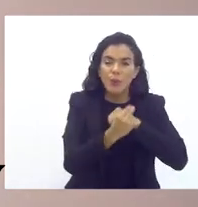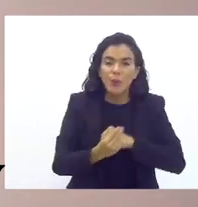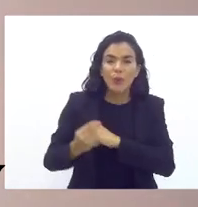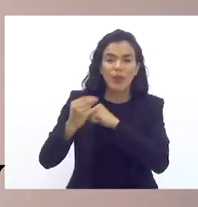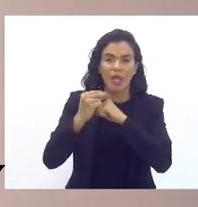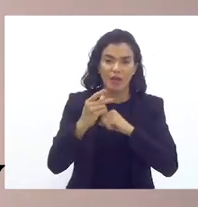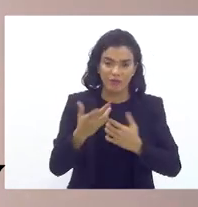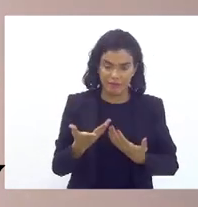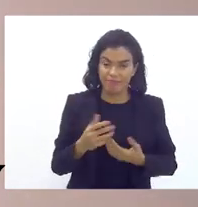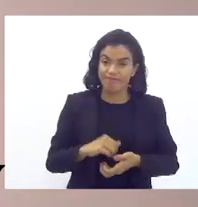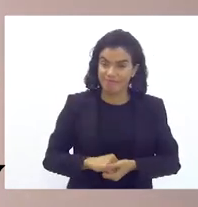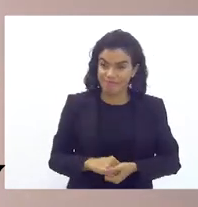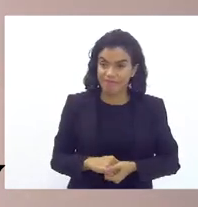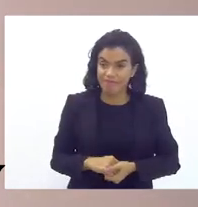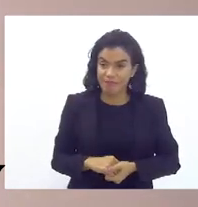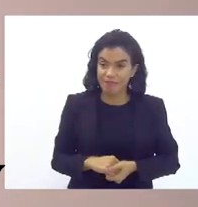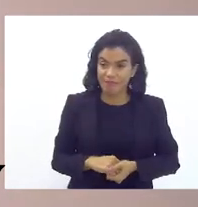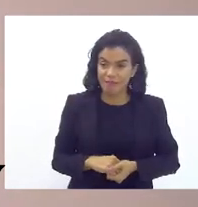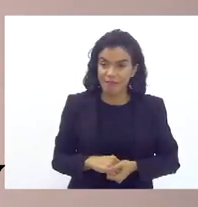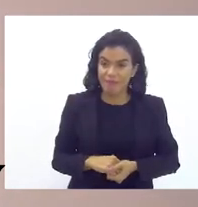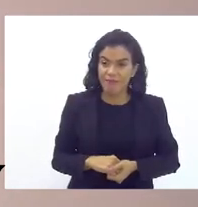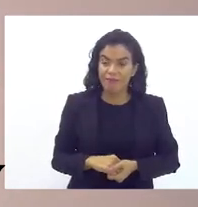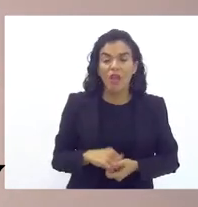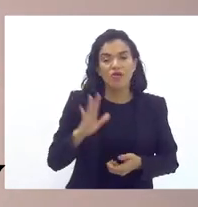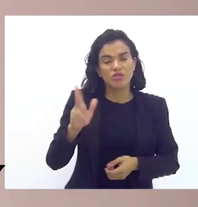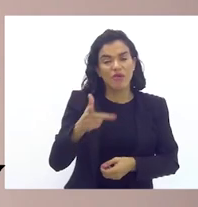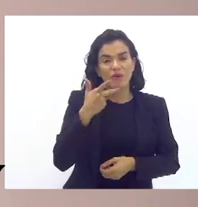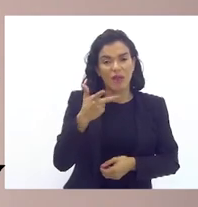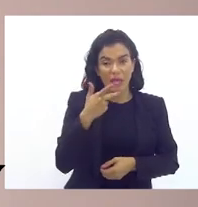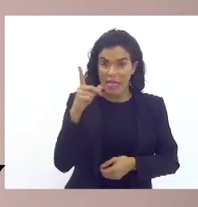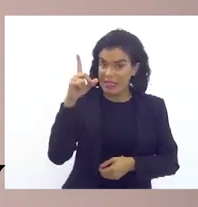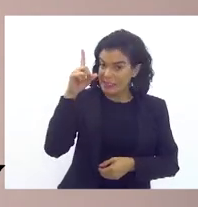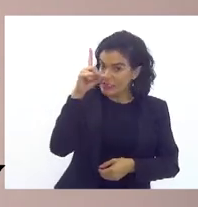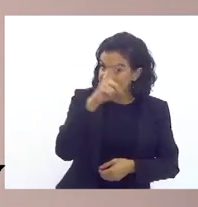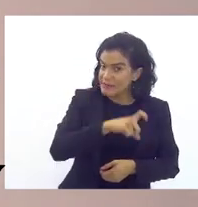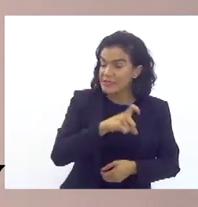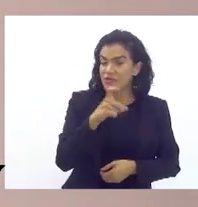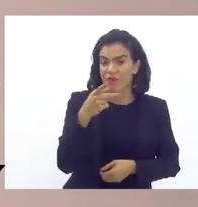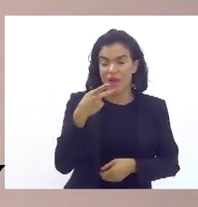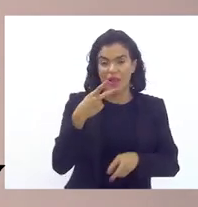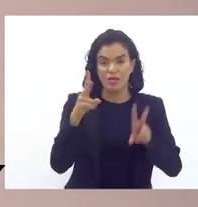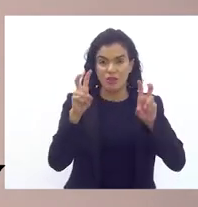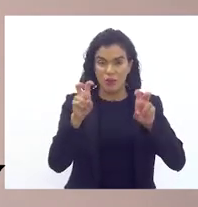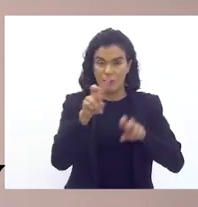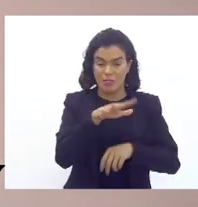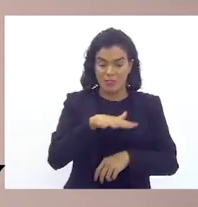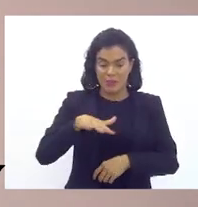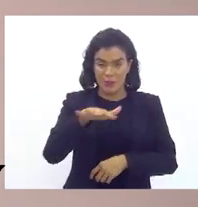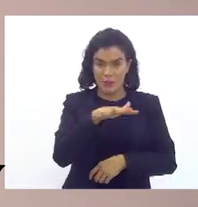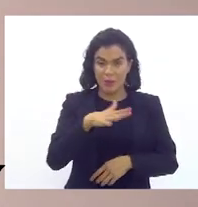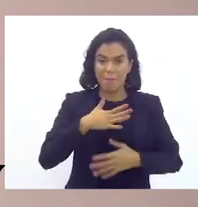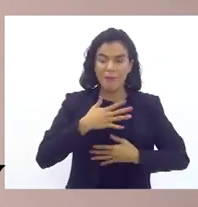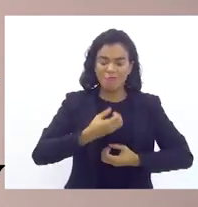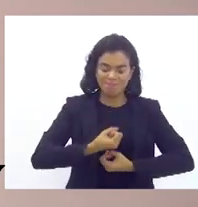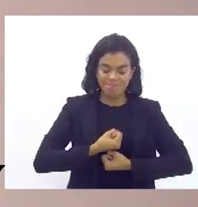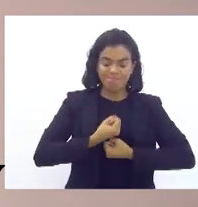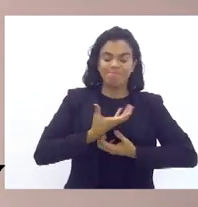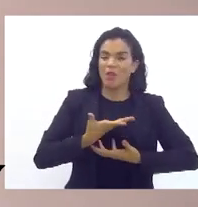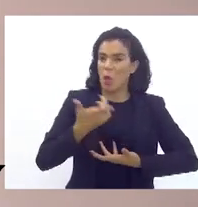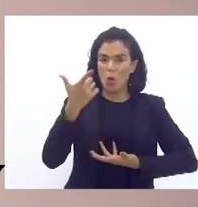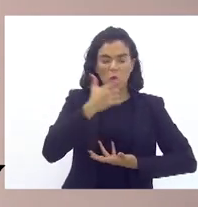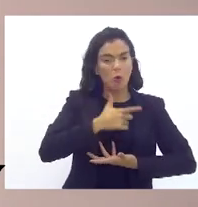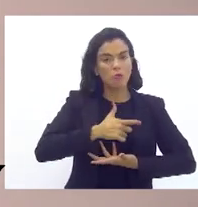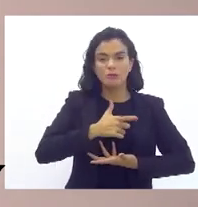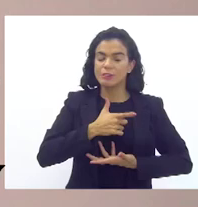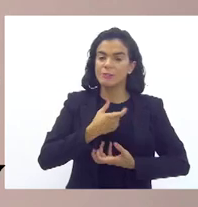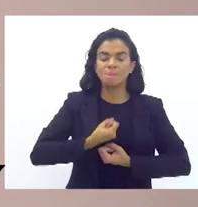e assim quando eu disse é muito difícil falar dessa situação me expressar que eu também não consigo